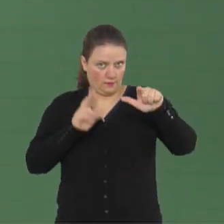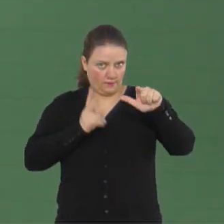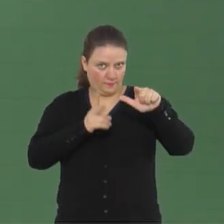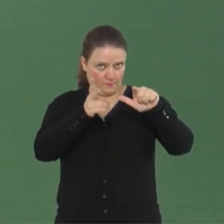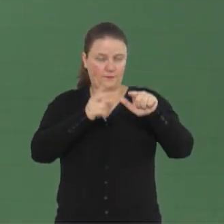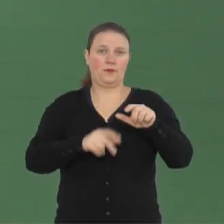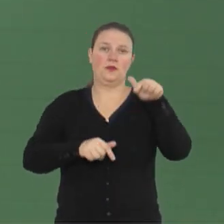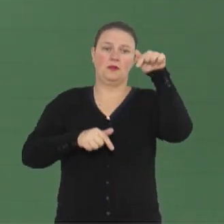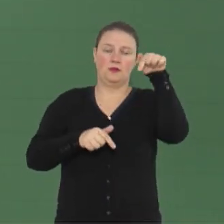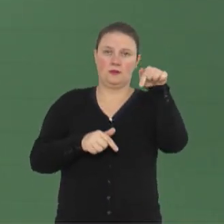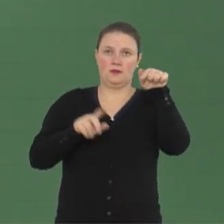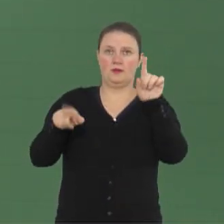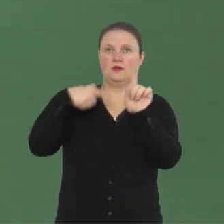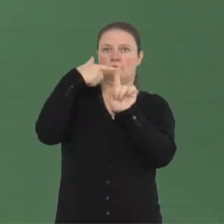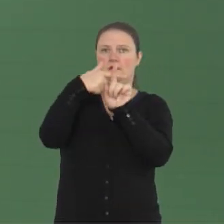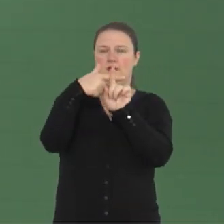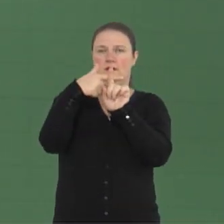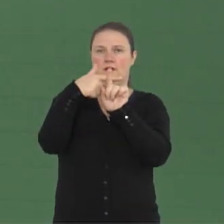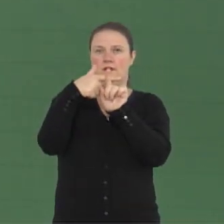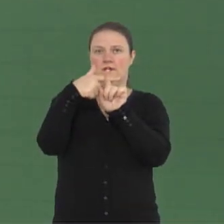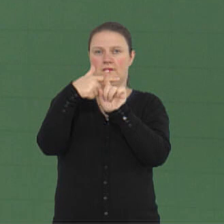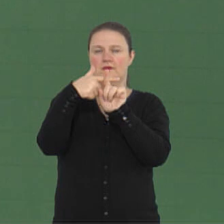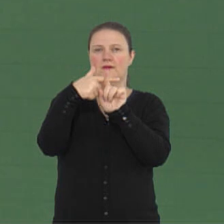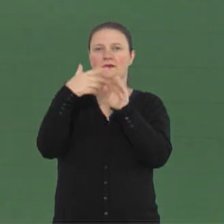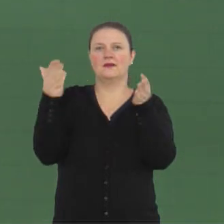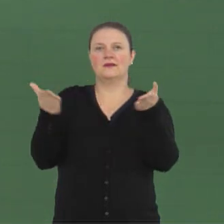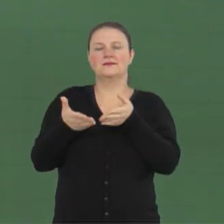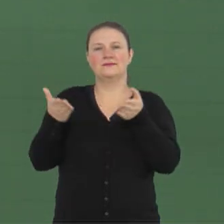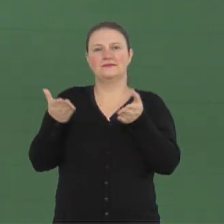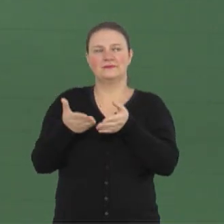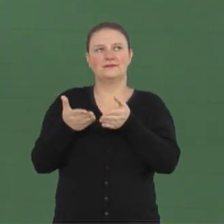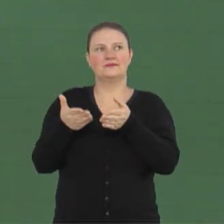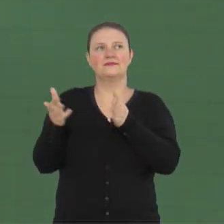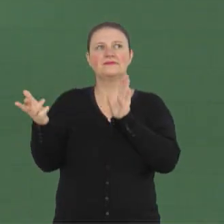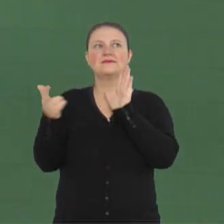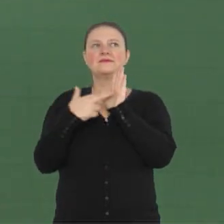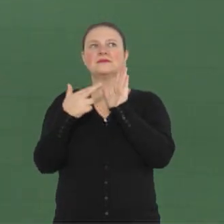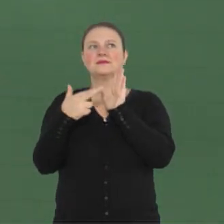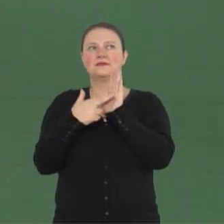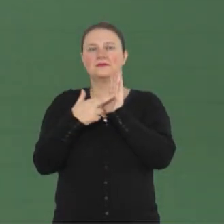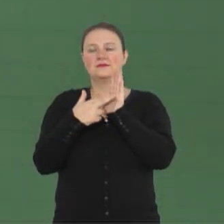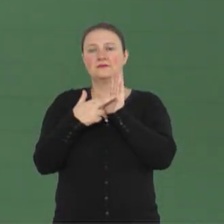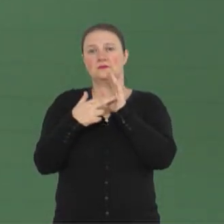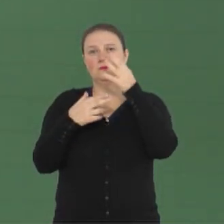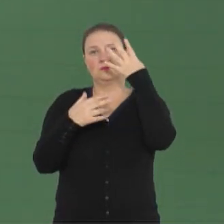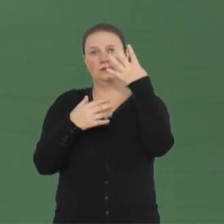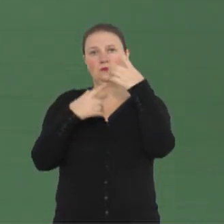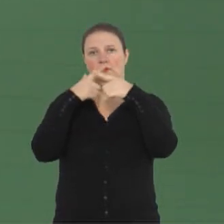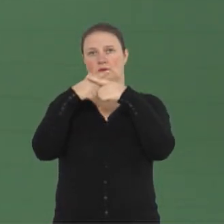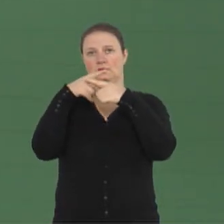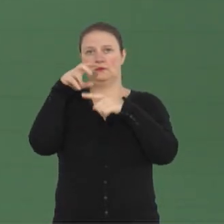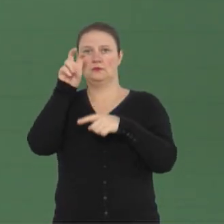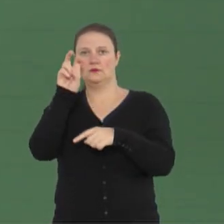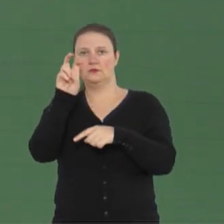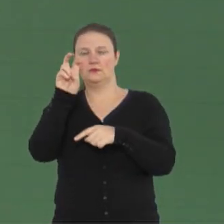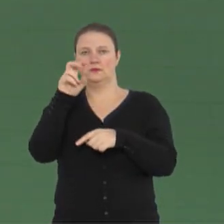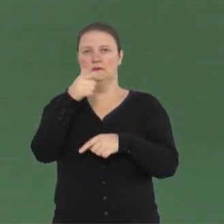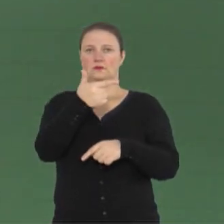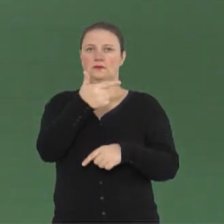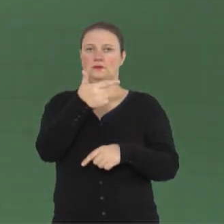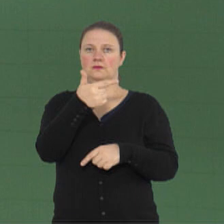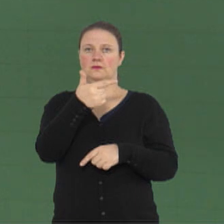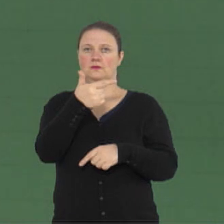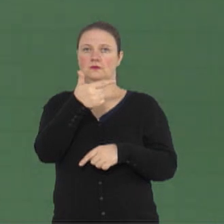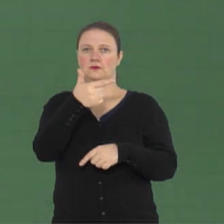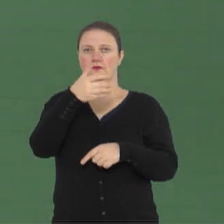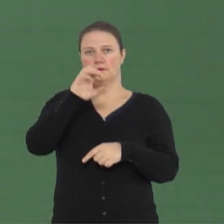só, 7 mais. E vamos resolver, então, esta multiplicação. 4 vezes 5, quanto